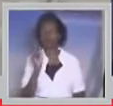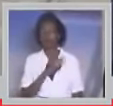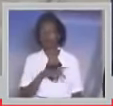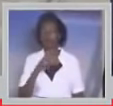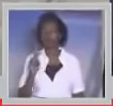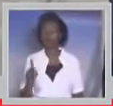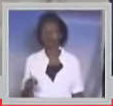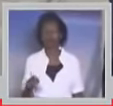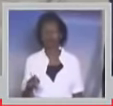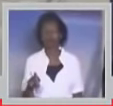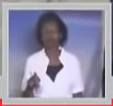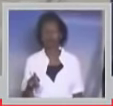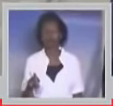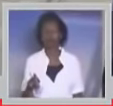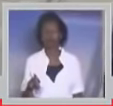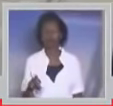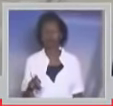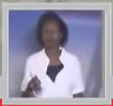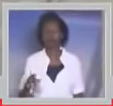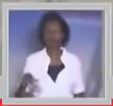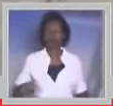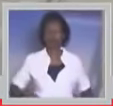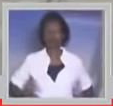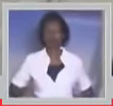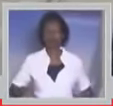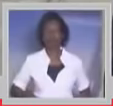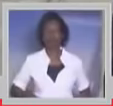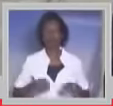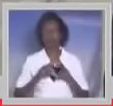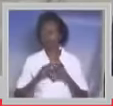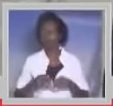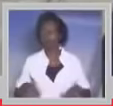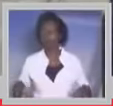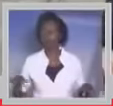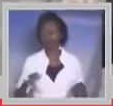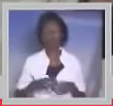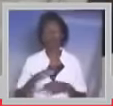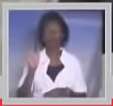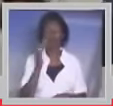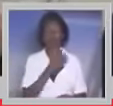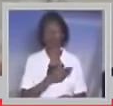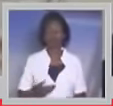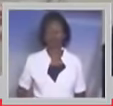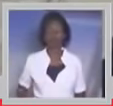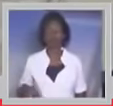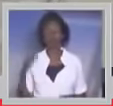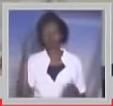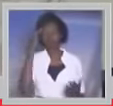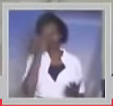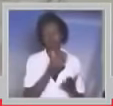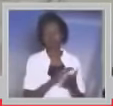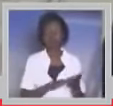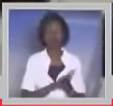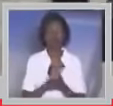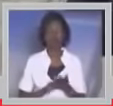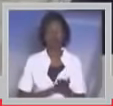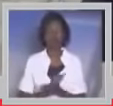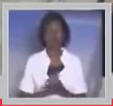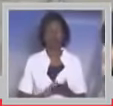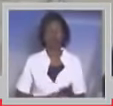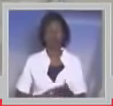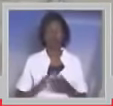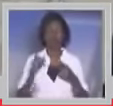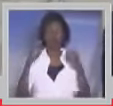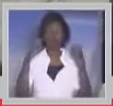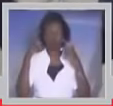e os nossos professores E mais uma vez prejudicados por um governo que não tem nenhum compromisso com a educação pública e muito